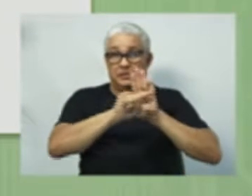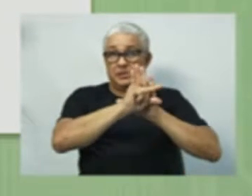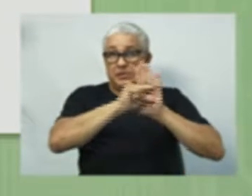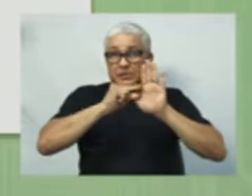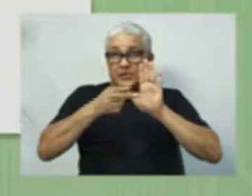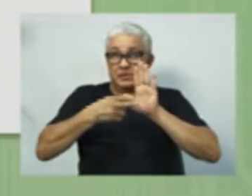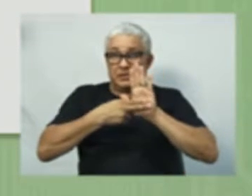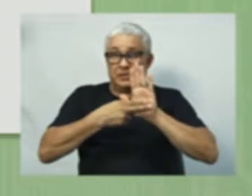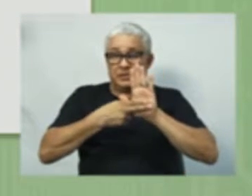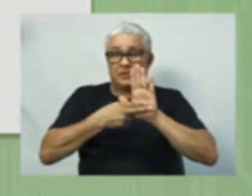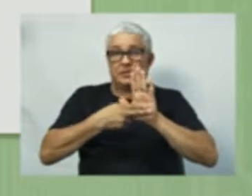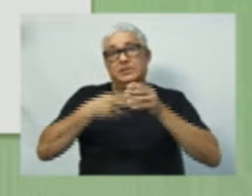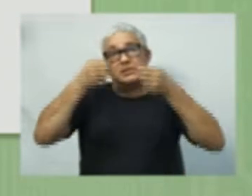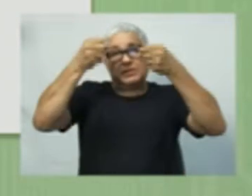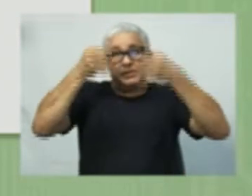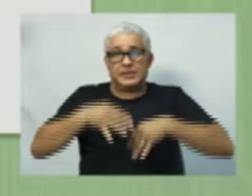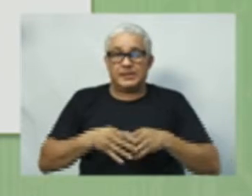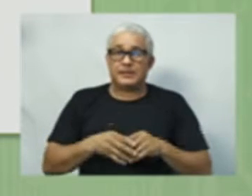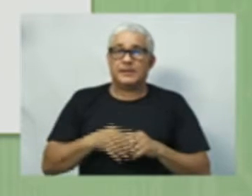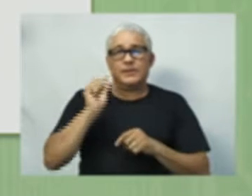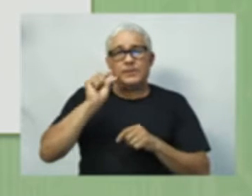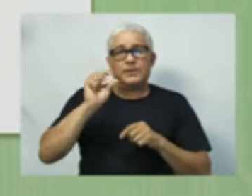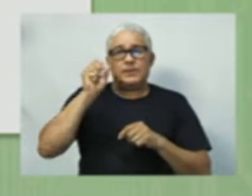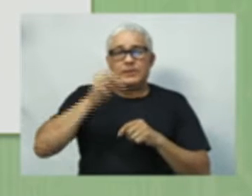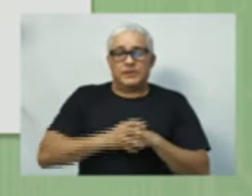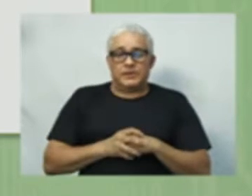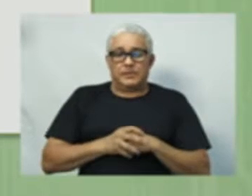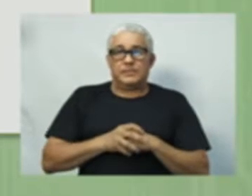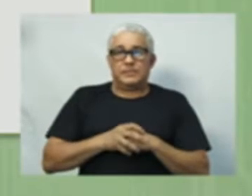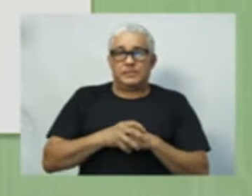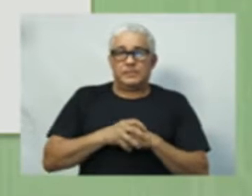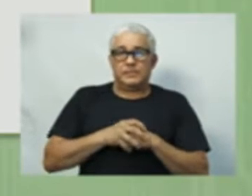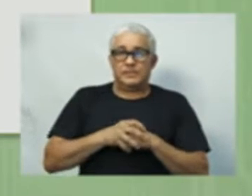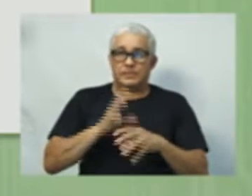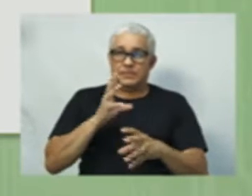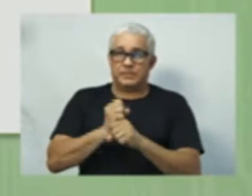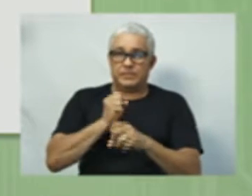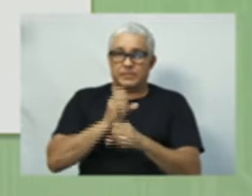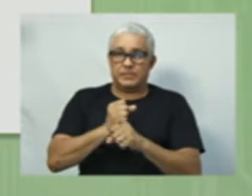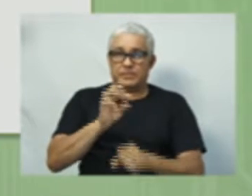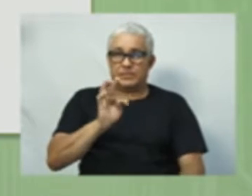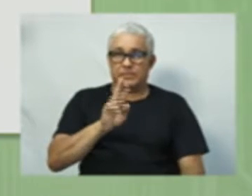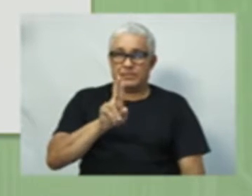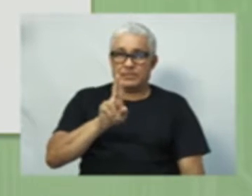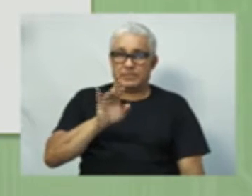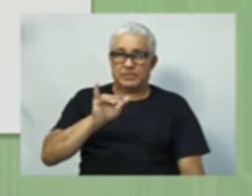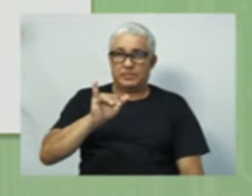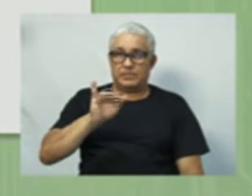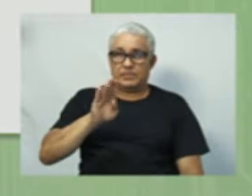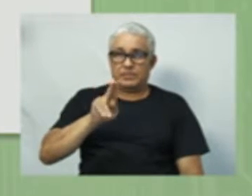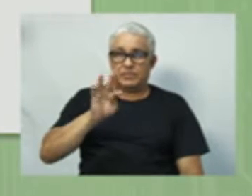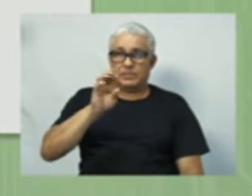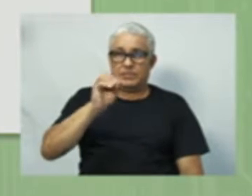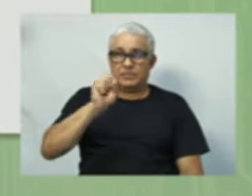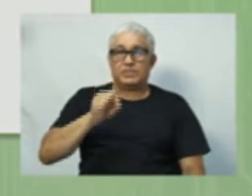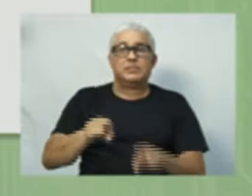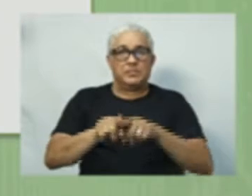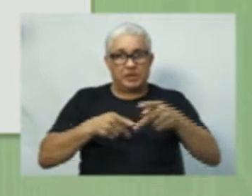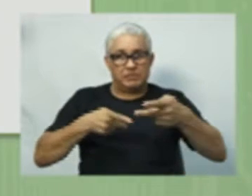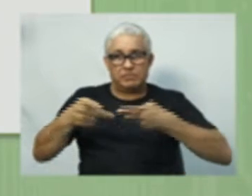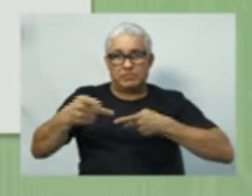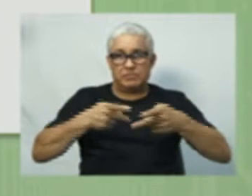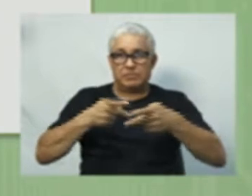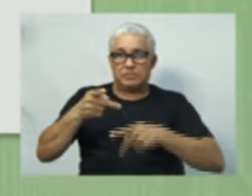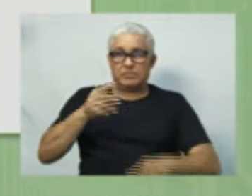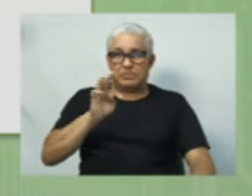disciplina, falaremos um pouquinho sobre contabilização de tributos. Planejamento